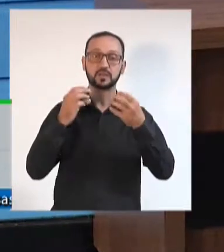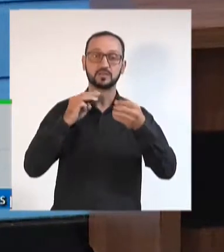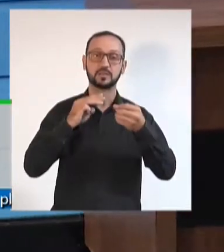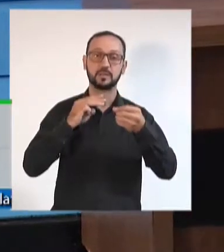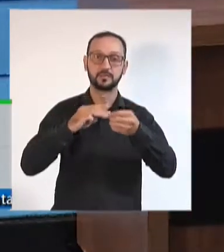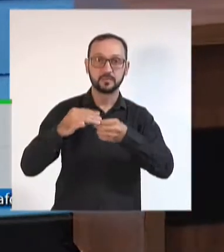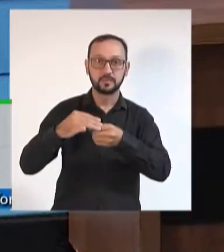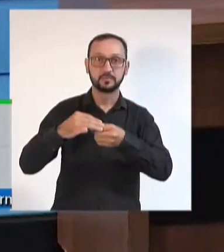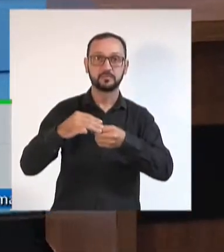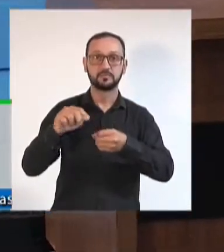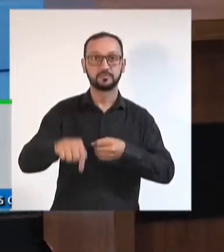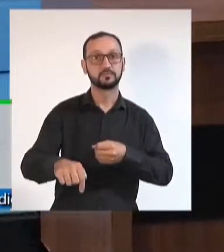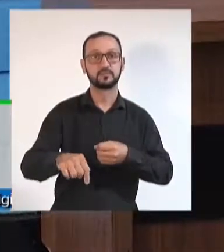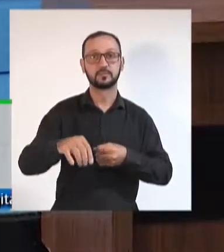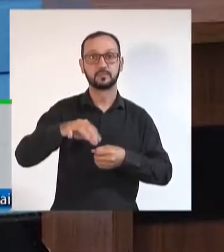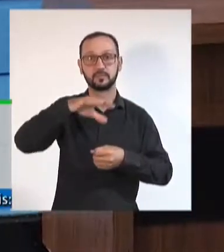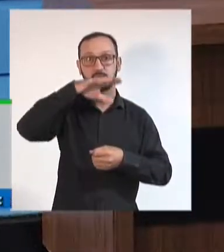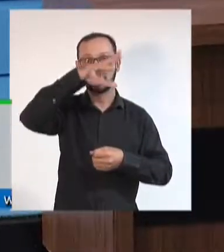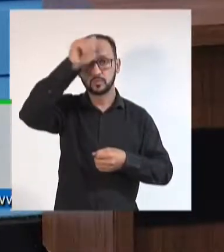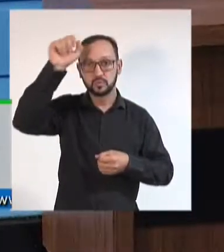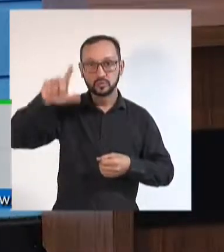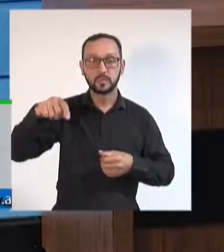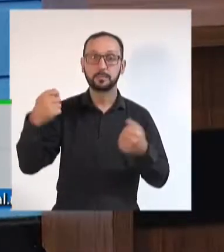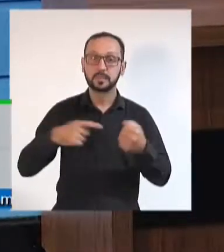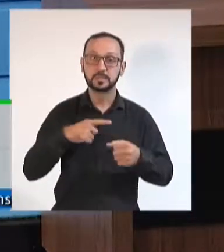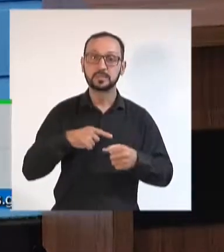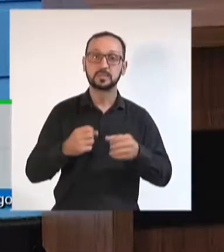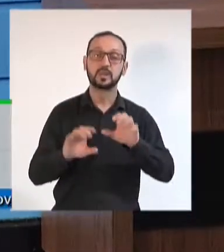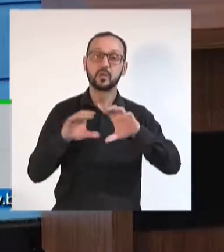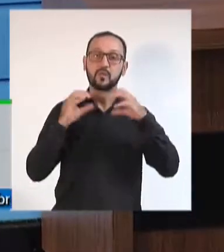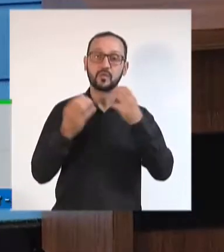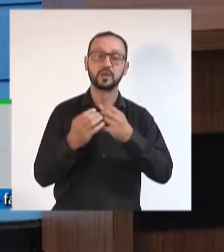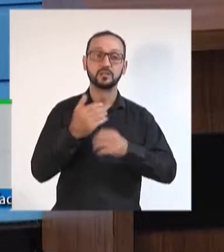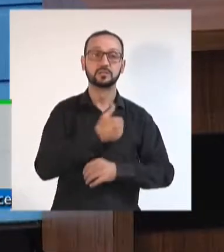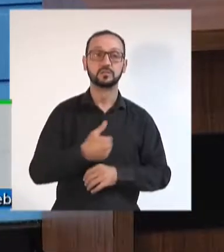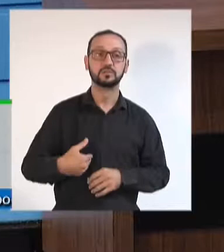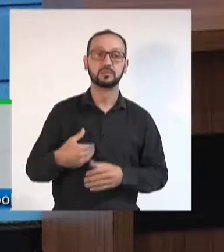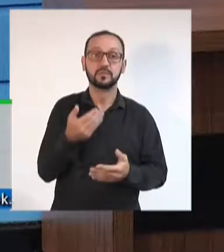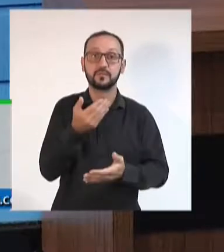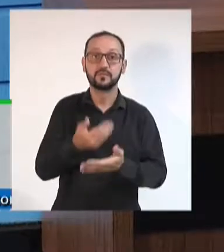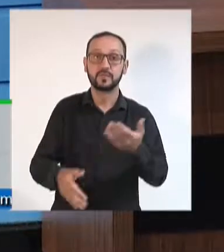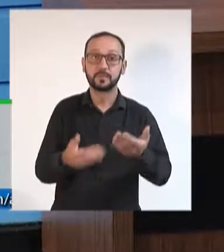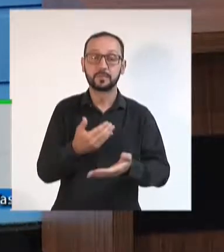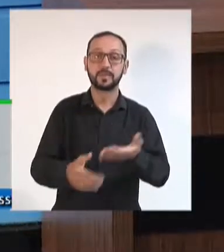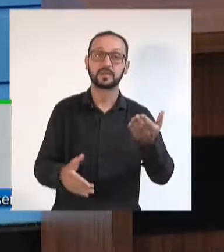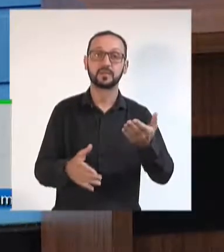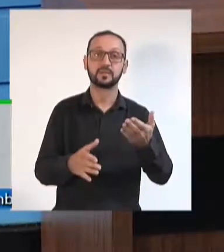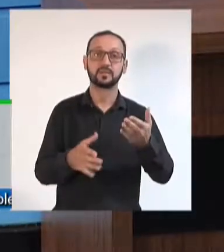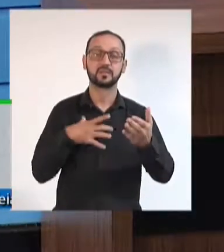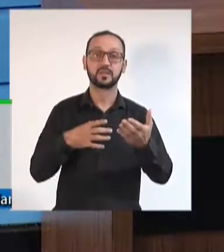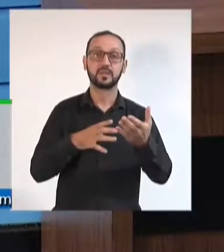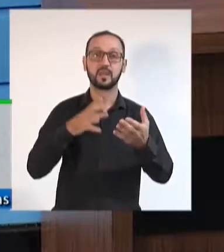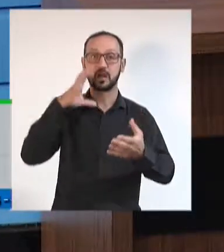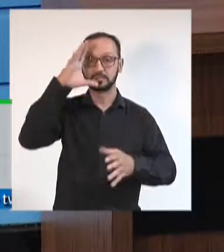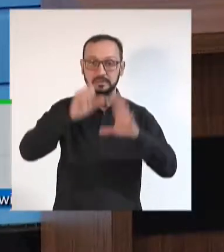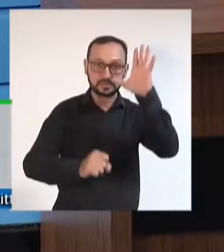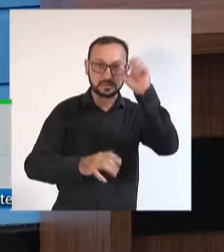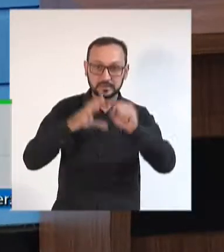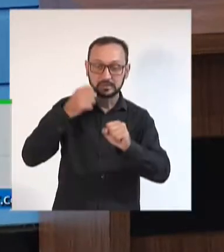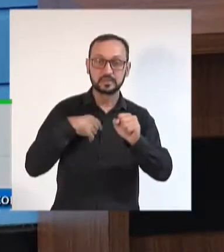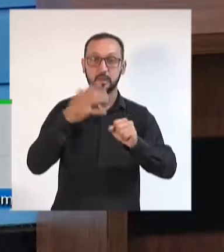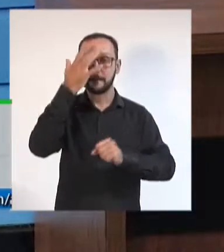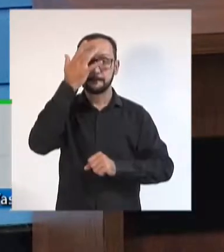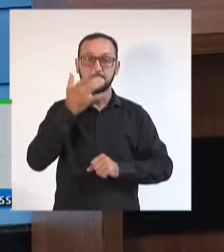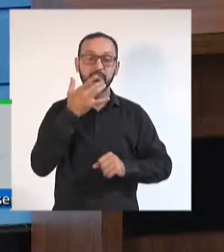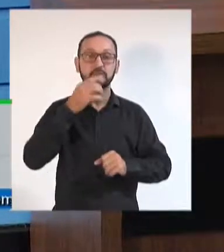municipal. Mato Grosso do Sul não pode ficar sem conferência estadual, porque senão nós vamos perder deliberações importantes. Nós vamos perder um